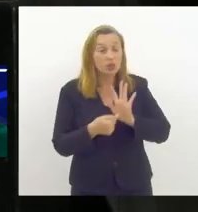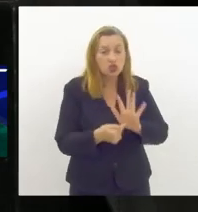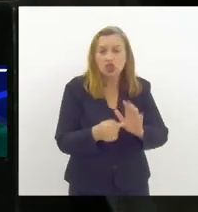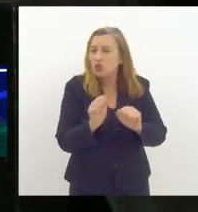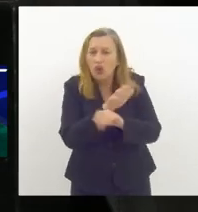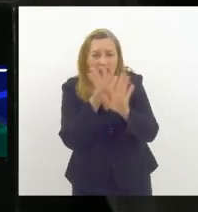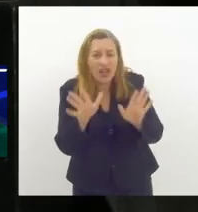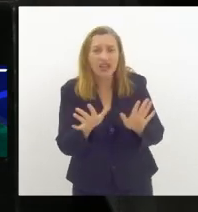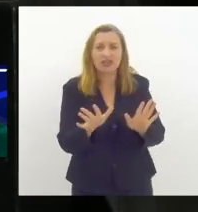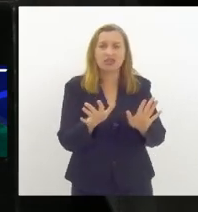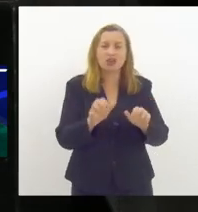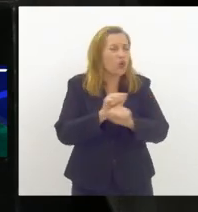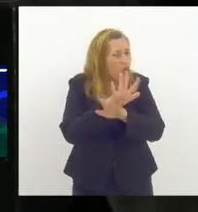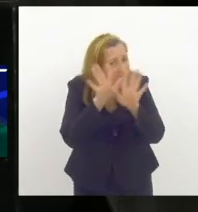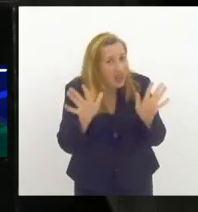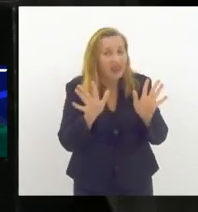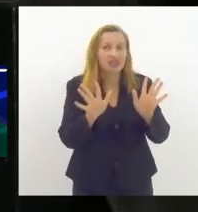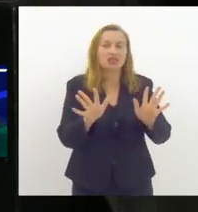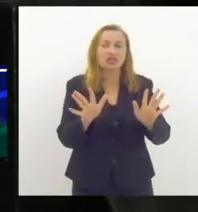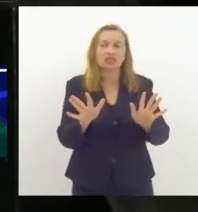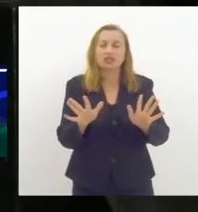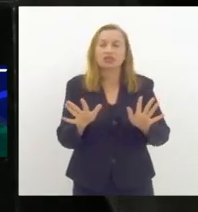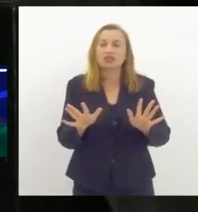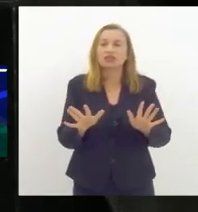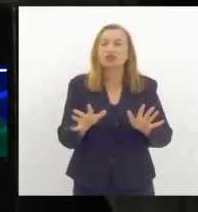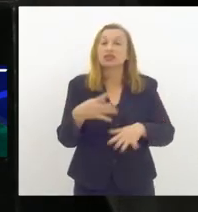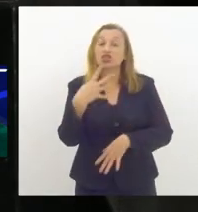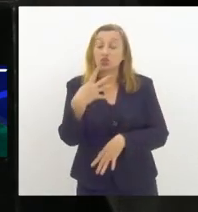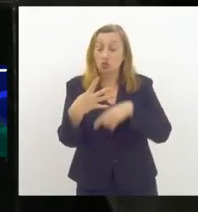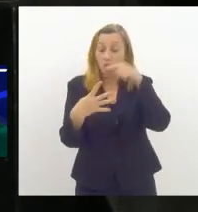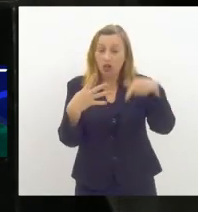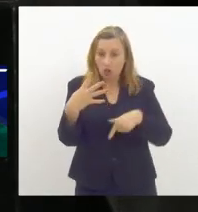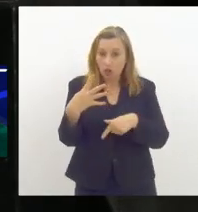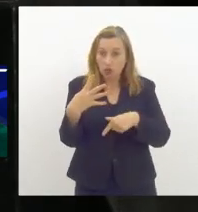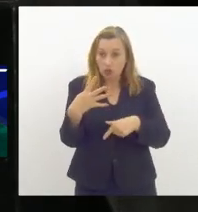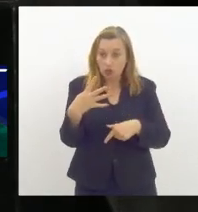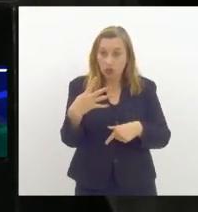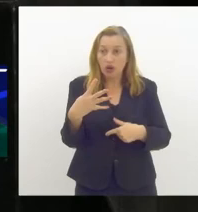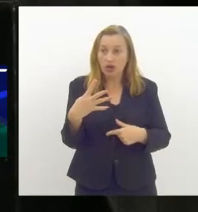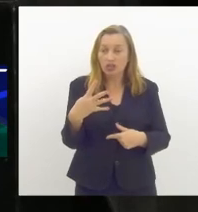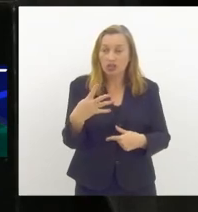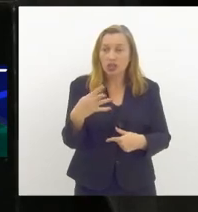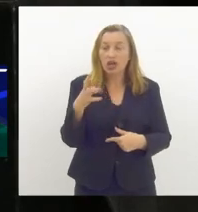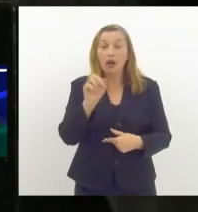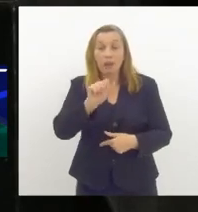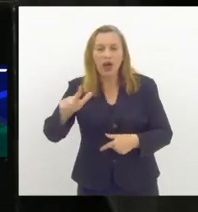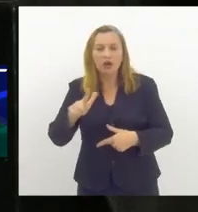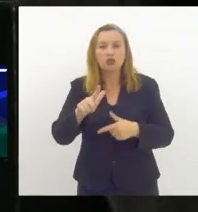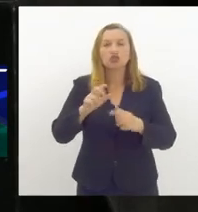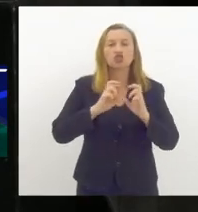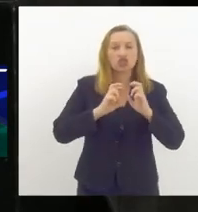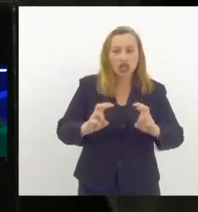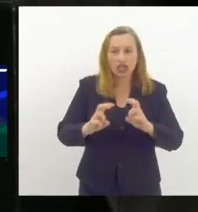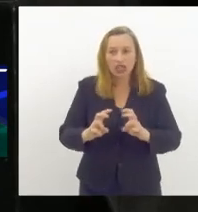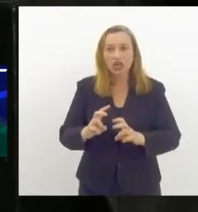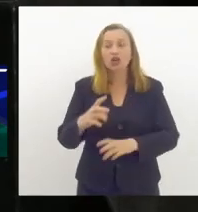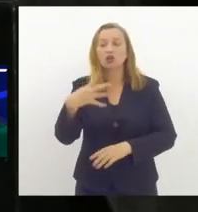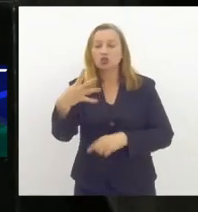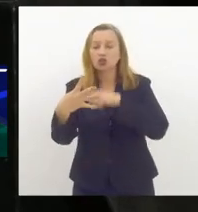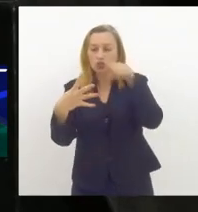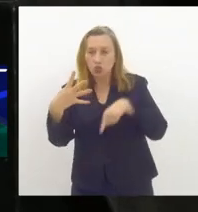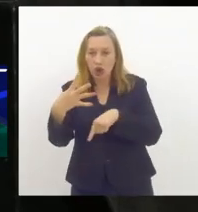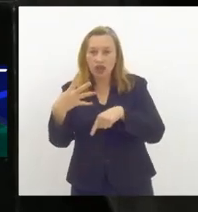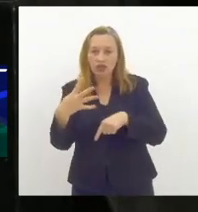isso com clareza com clareza né das quatro dos 4 ramais de trem os quatro obviamente